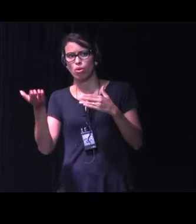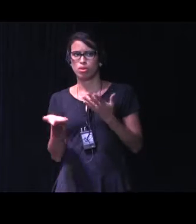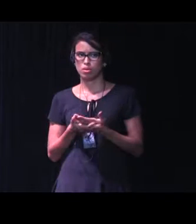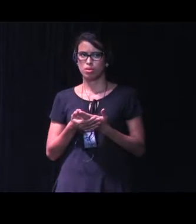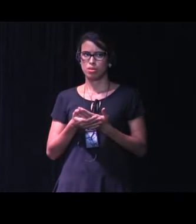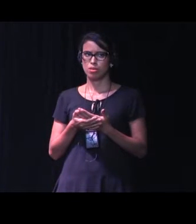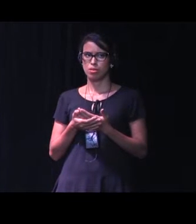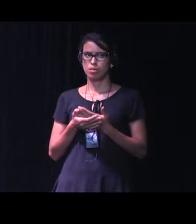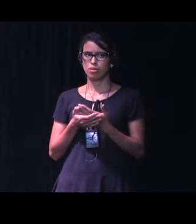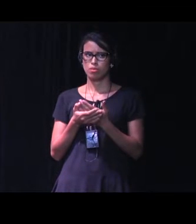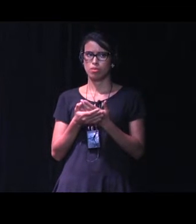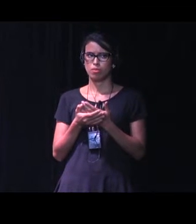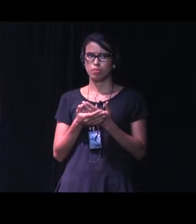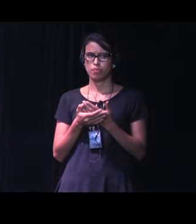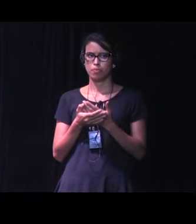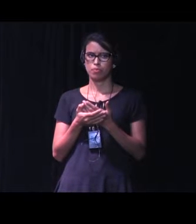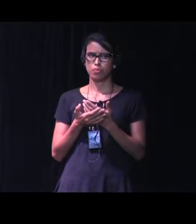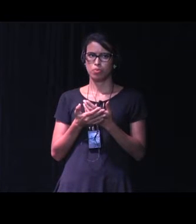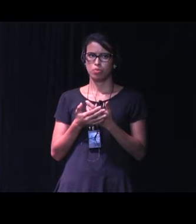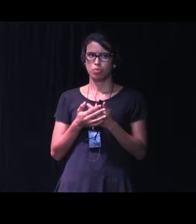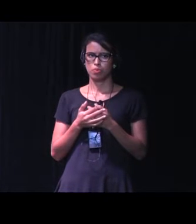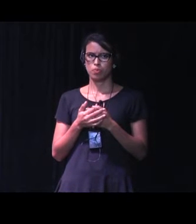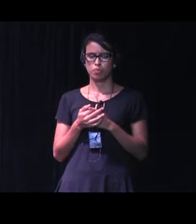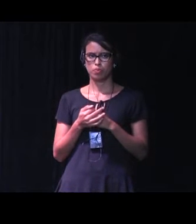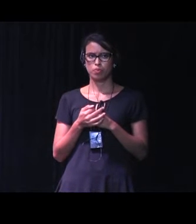mas não se sabe bem onde começa e onde acaba o